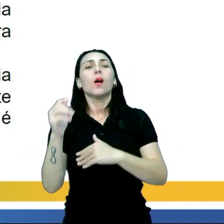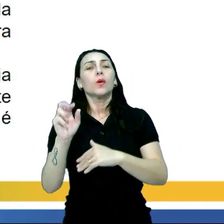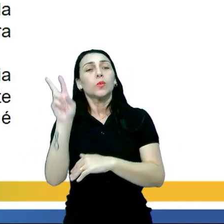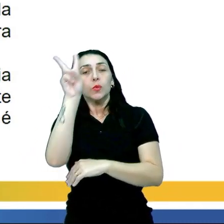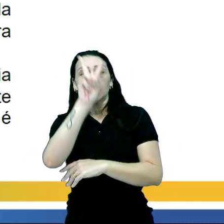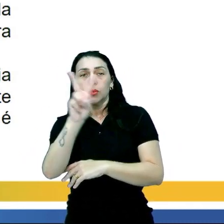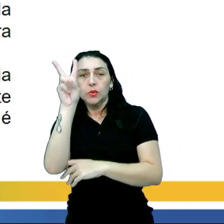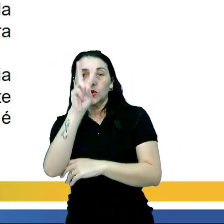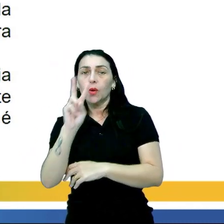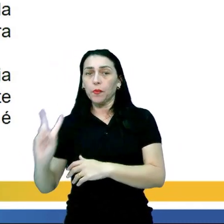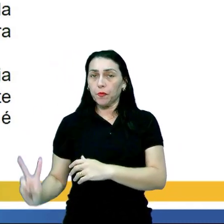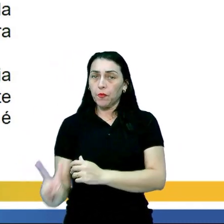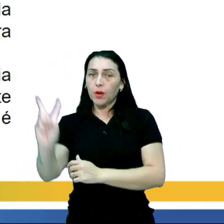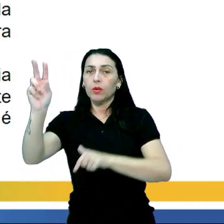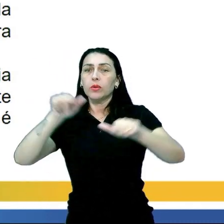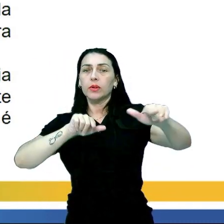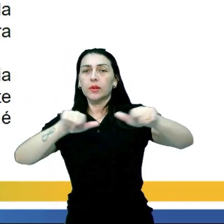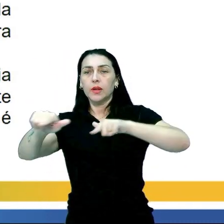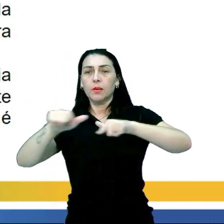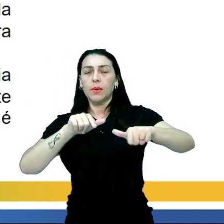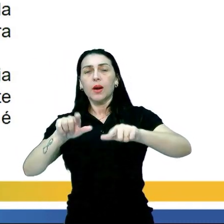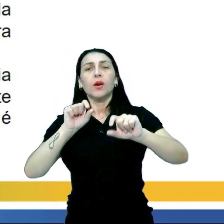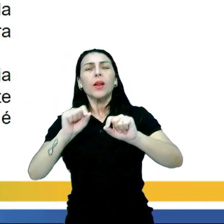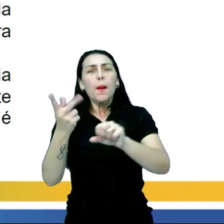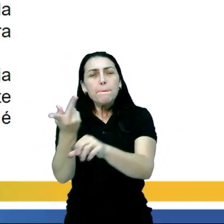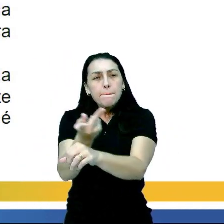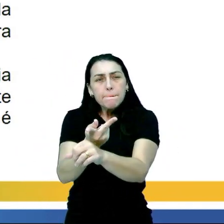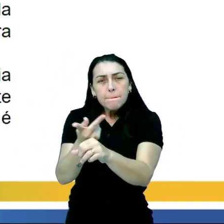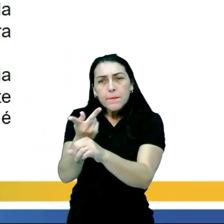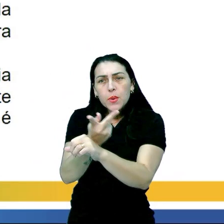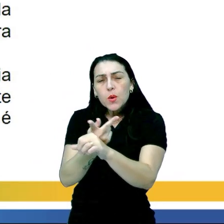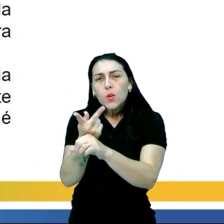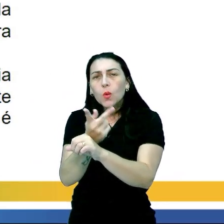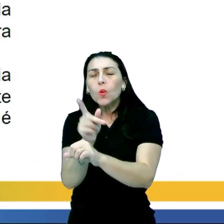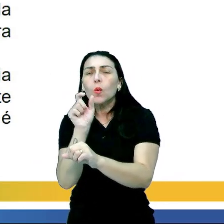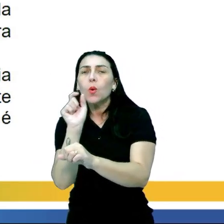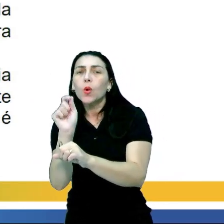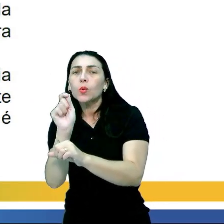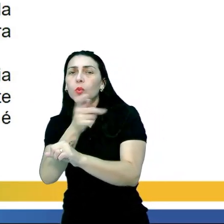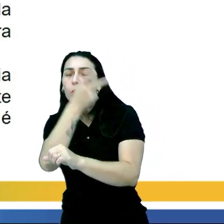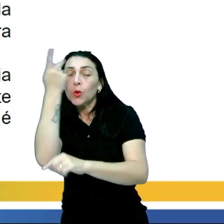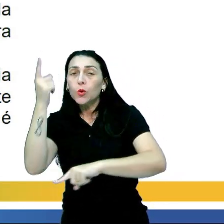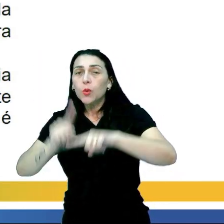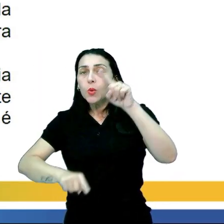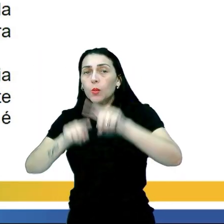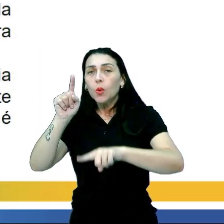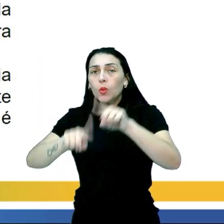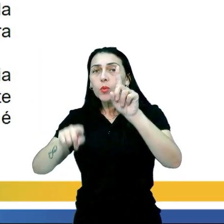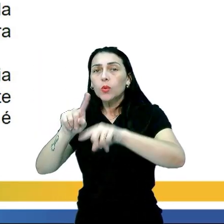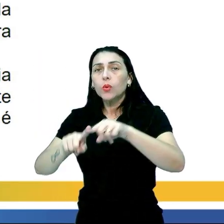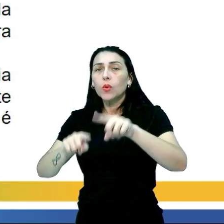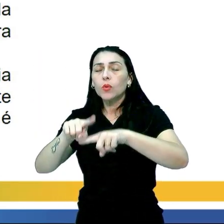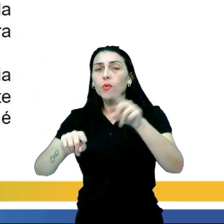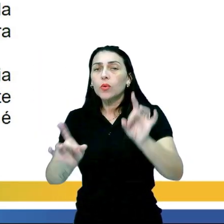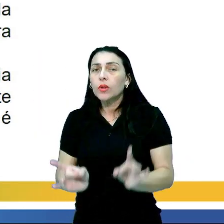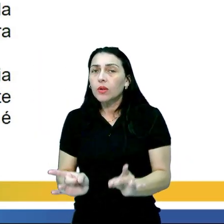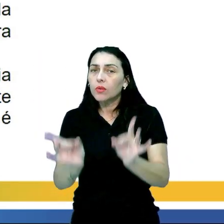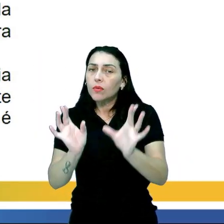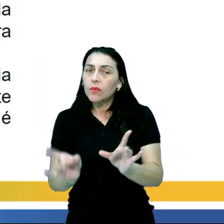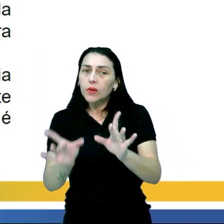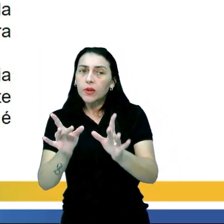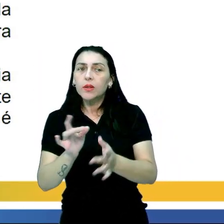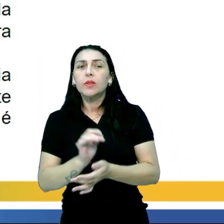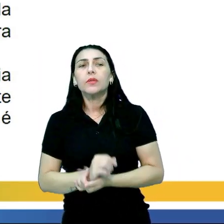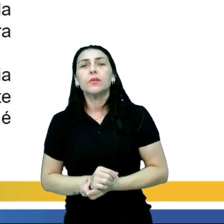quaisquer circunstâncias históricas, ou seja, o valor do trabalhador não está submetido à procura e à